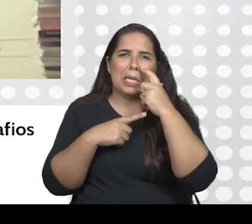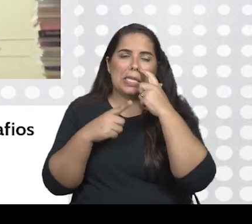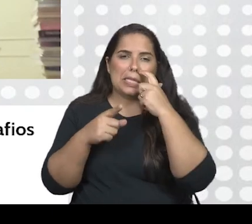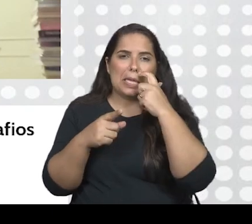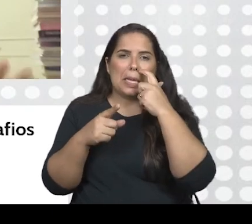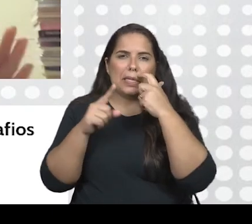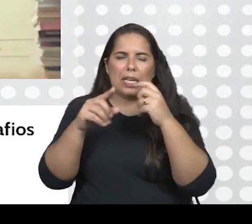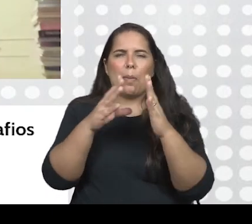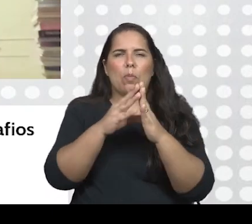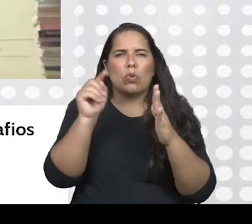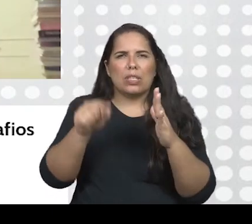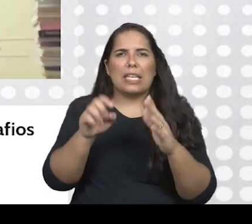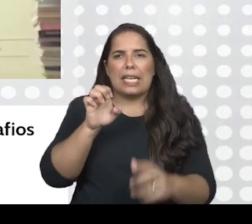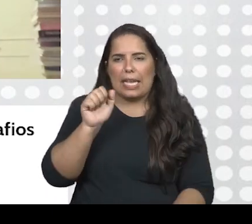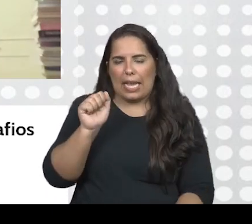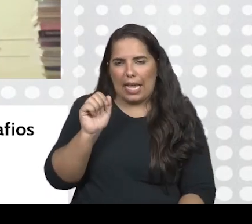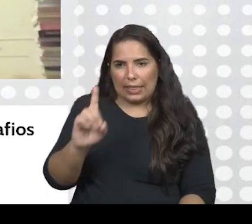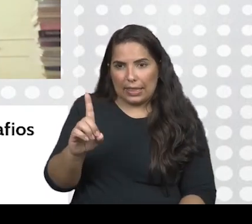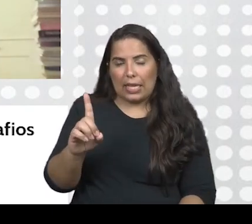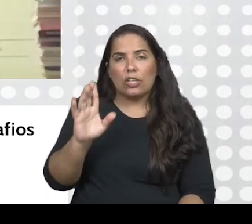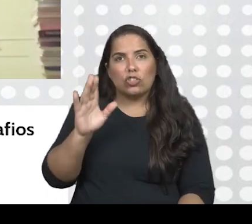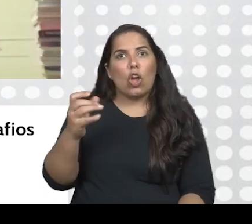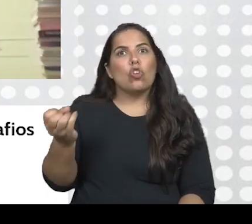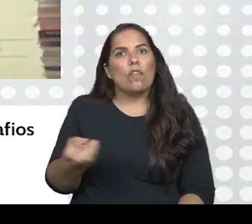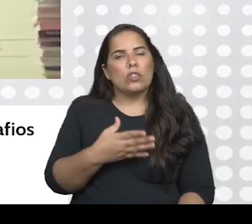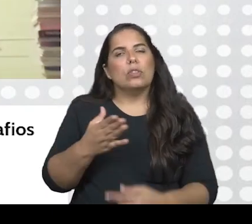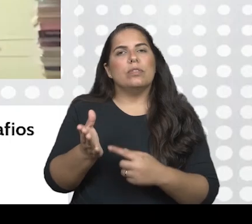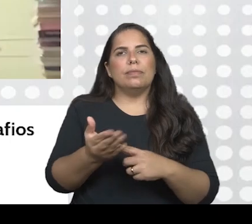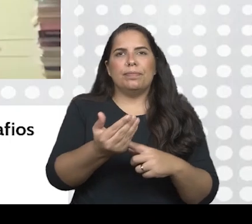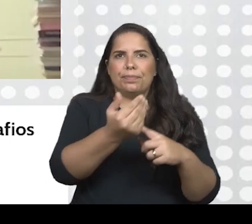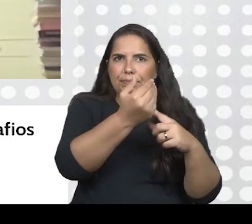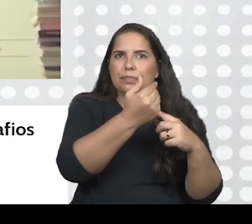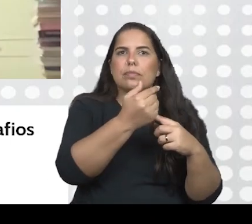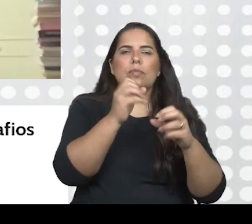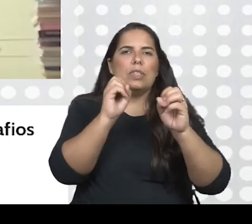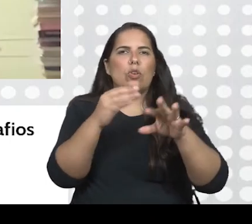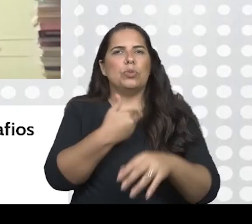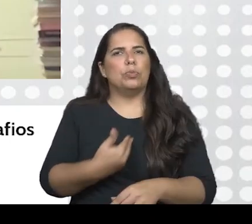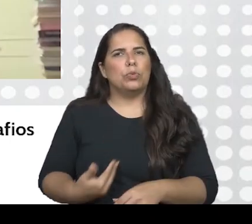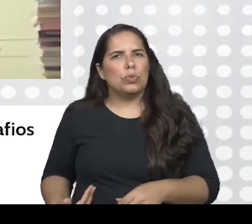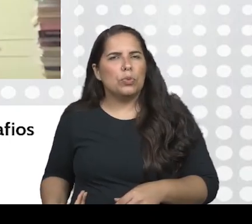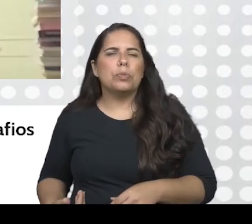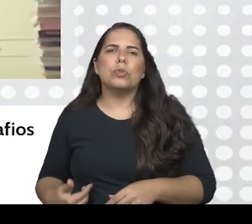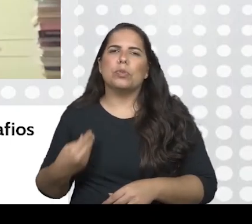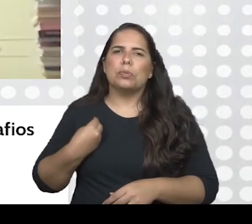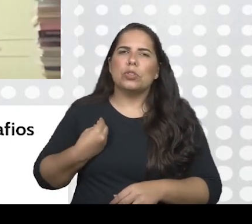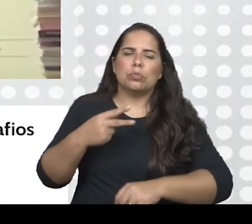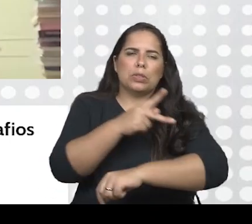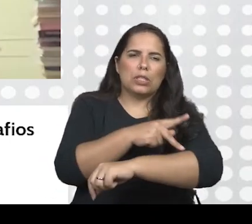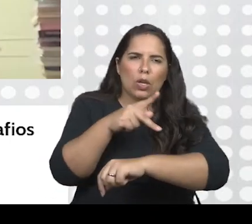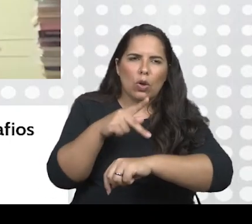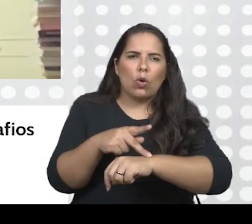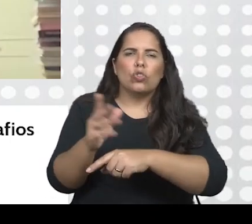na modalidade EAD, já com inovação tecnológica, com aulas públicas, com plantões pedagógicos,